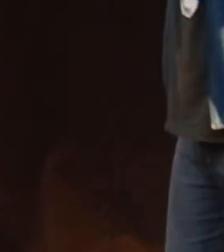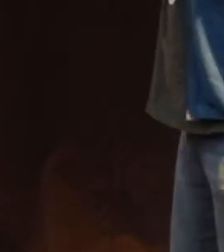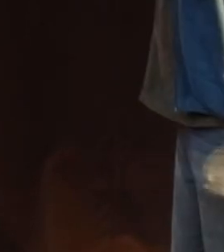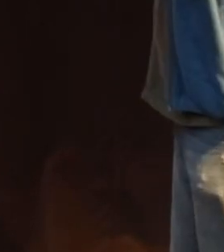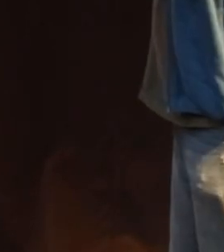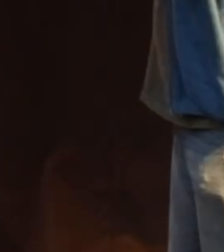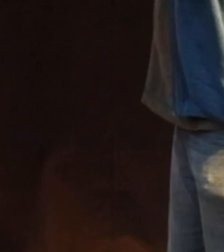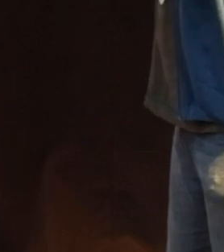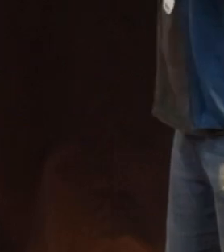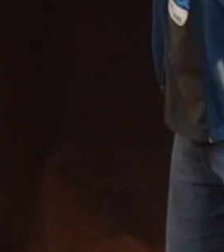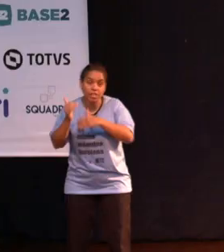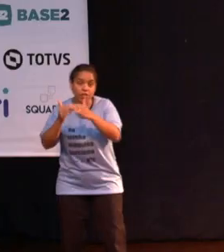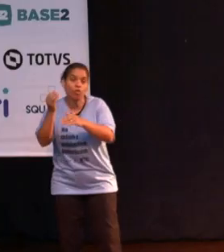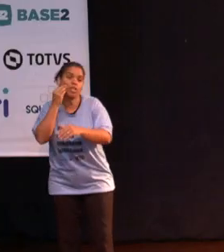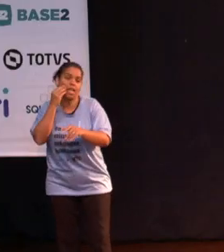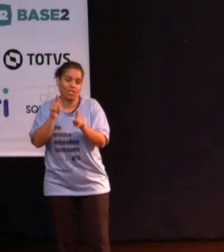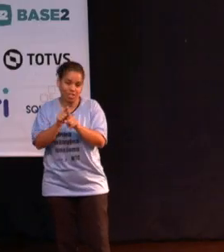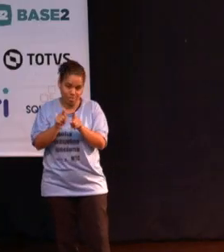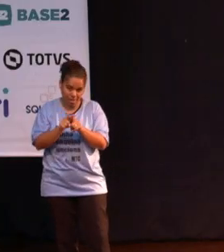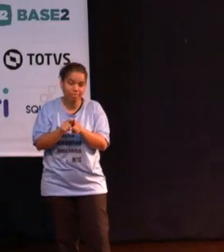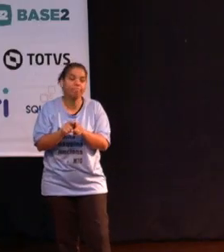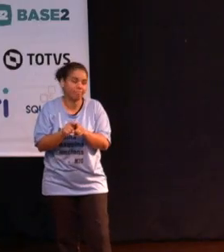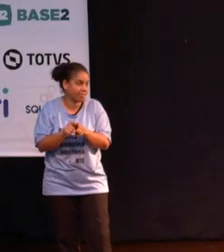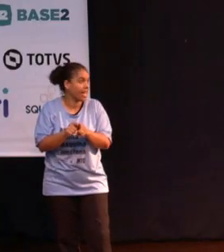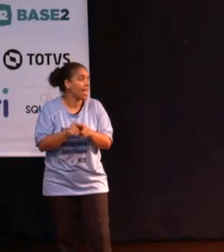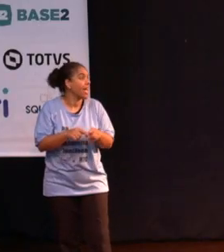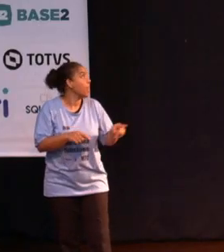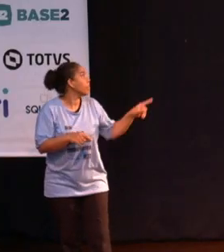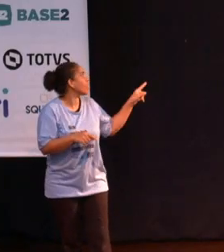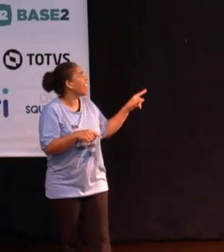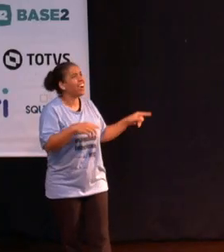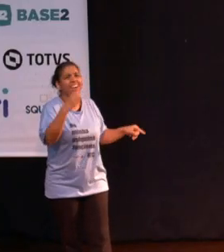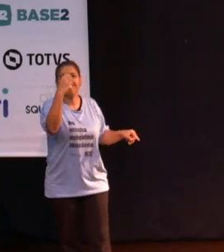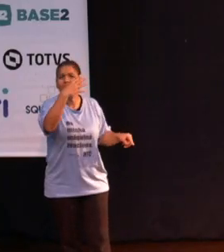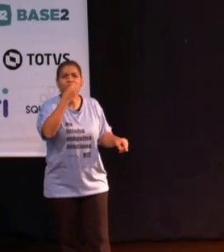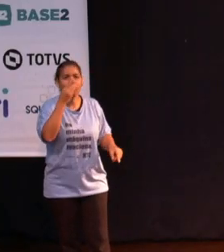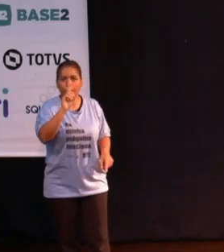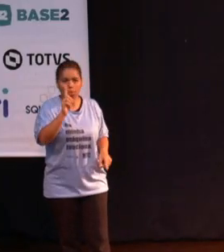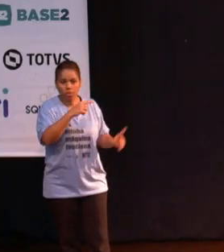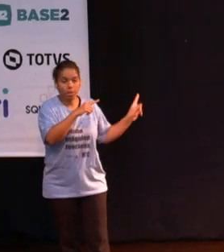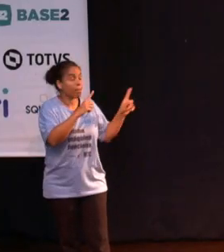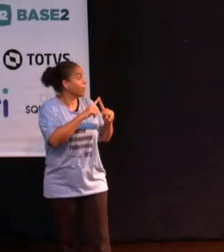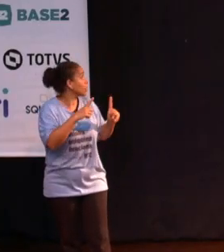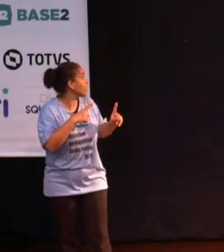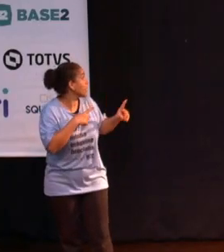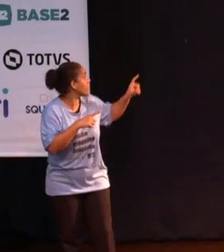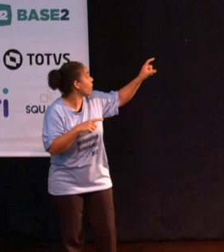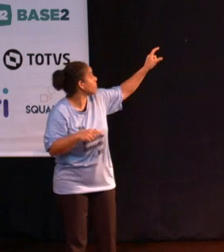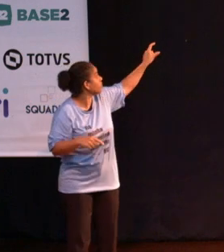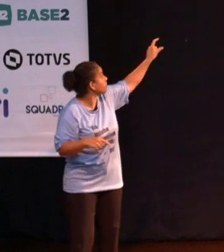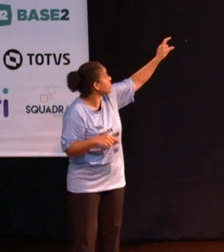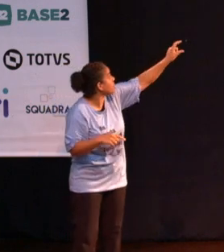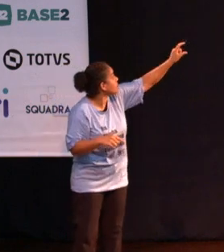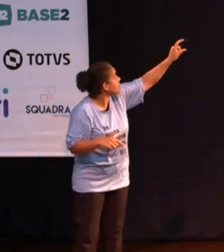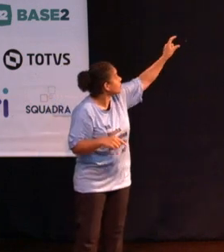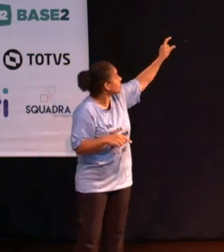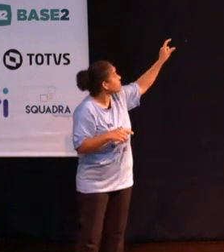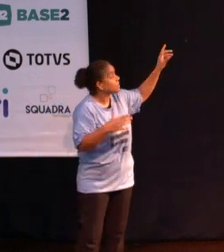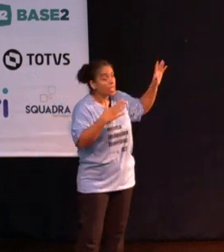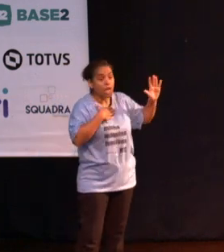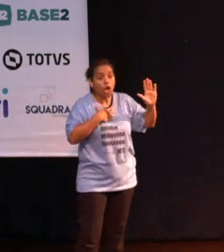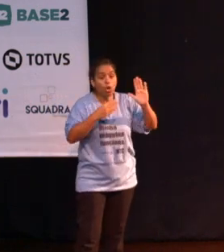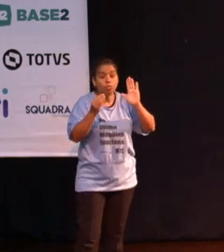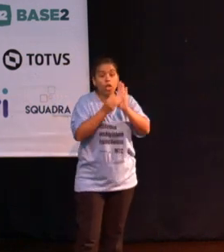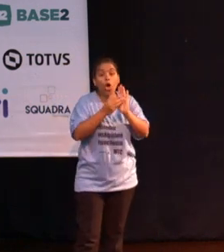sobre o teste gente é porque tem muito a luz não tá legal aqui mas basicamente o que tem ali ó eu definindo